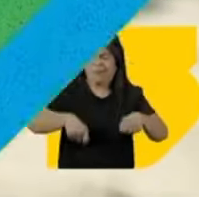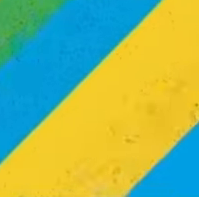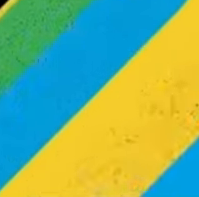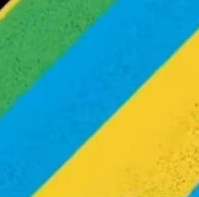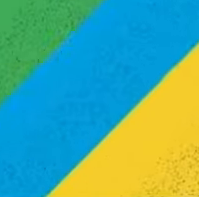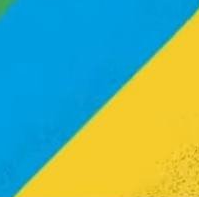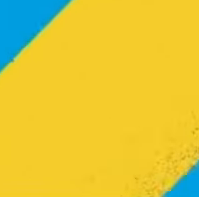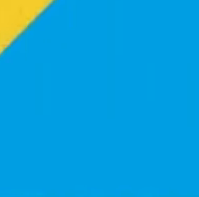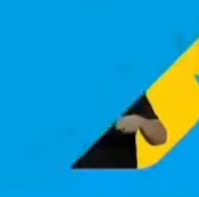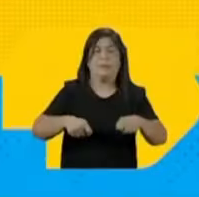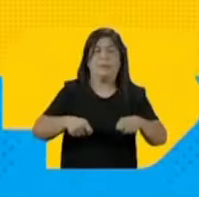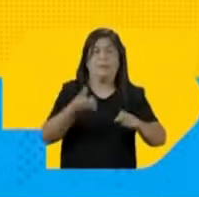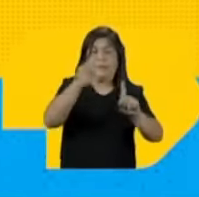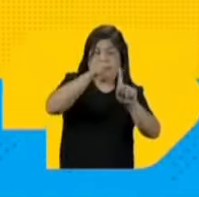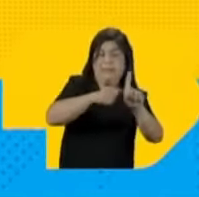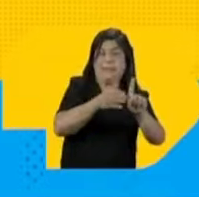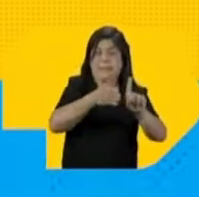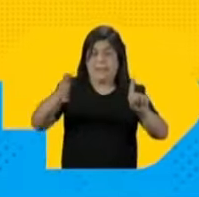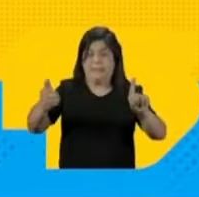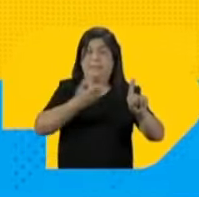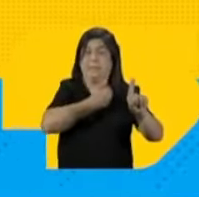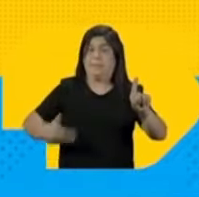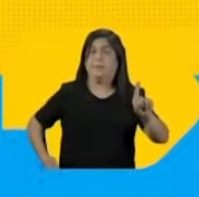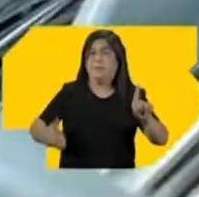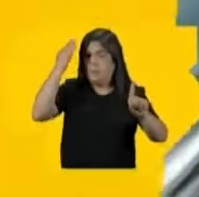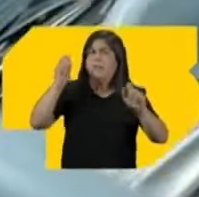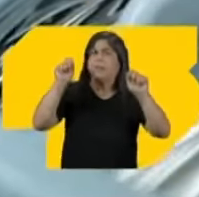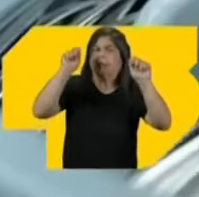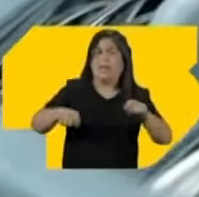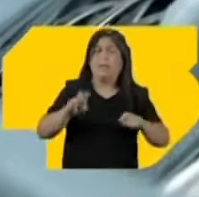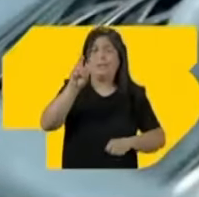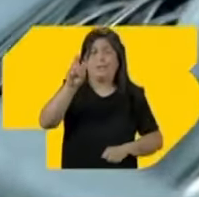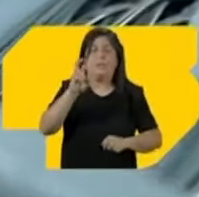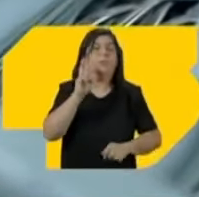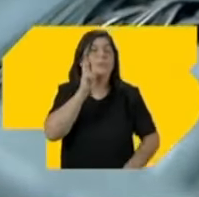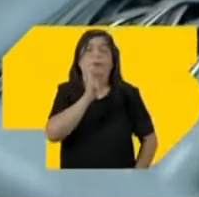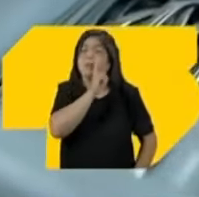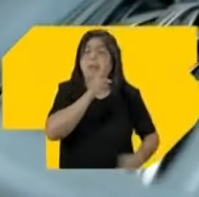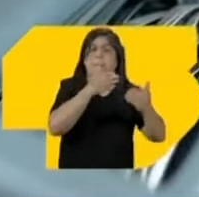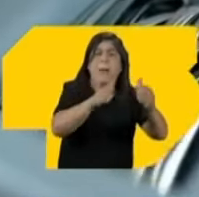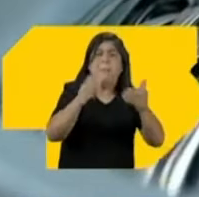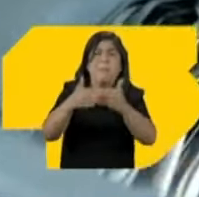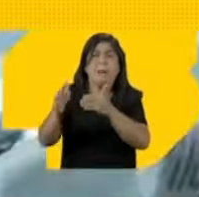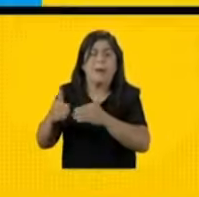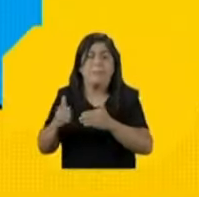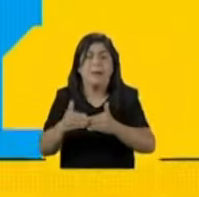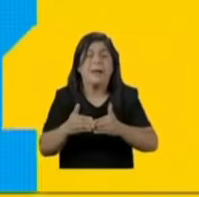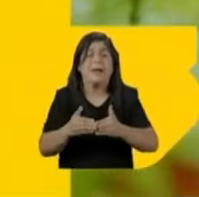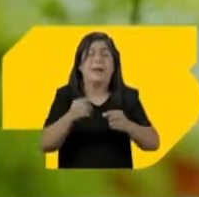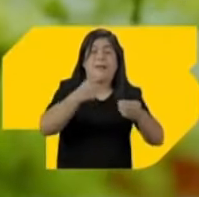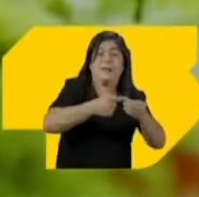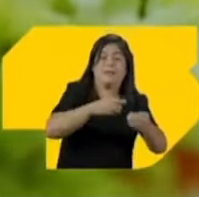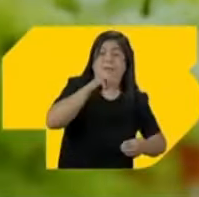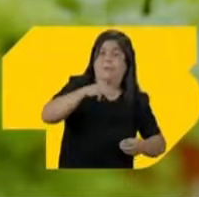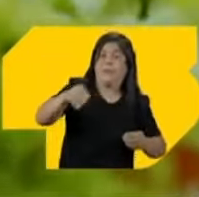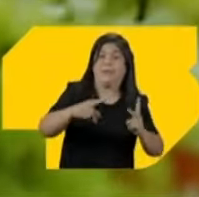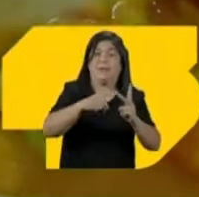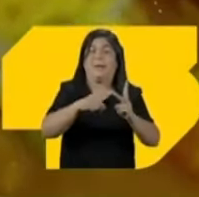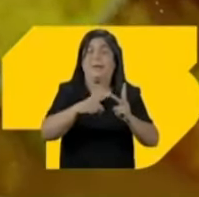como fazer isso. Nos primeiros 6 meses de governo, Pedro vai abrir 5 novos restaurantes populares em